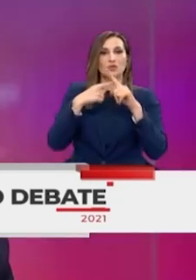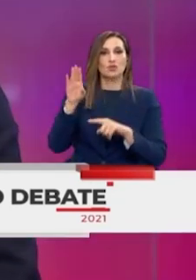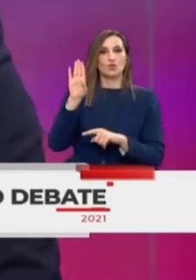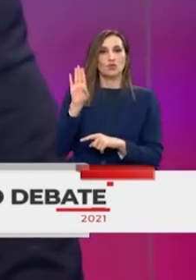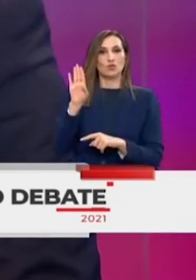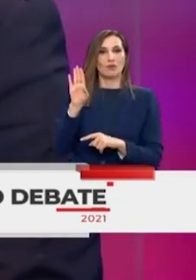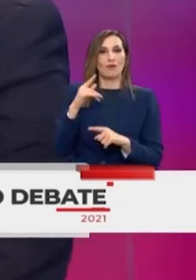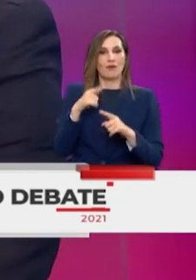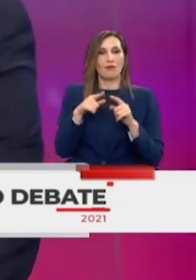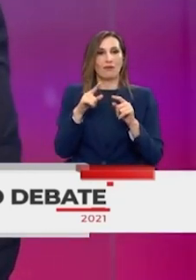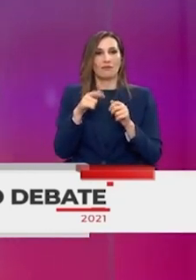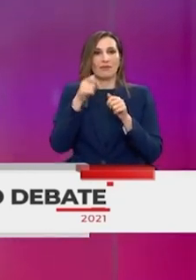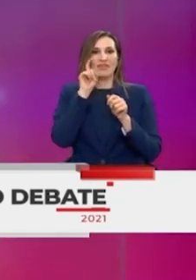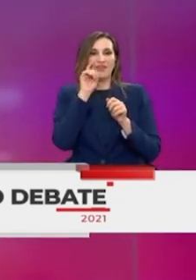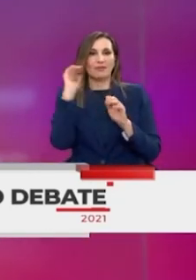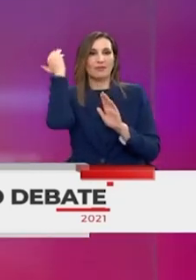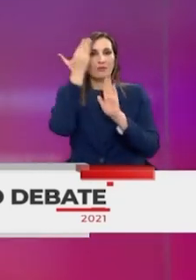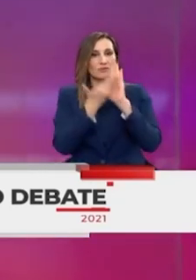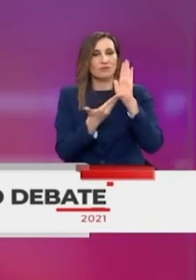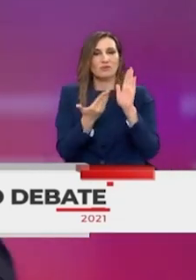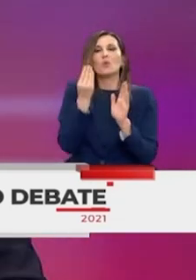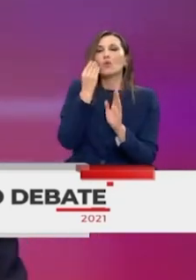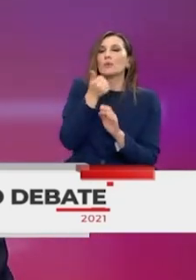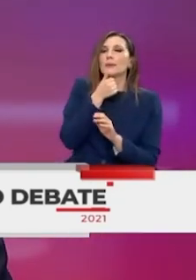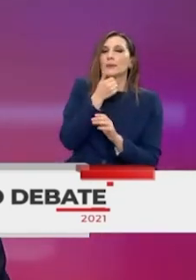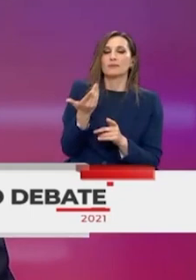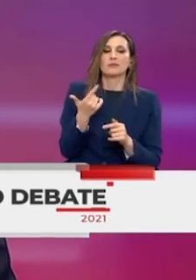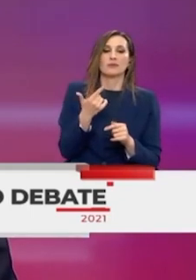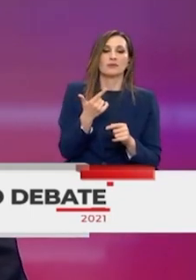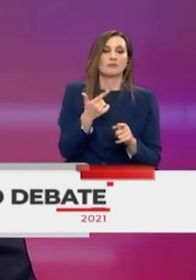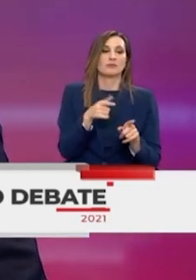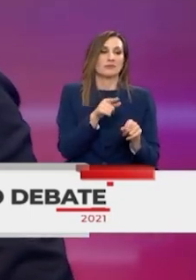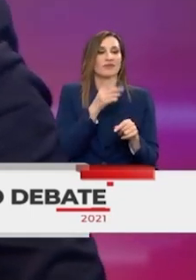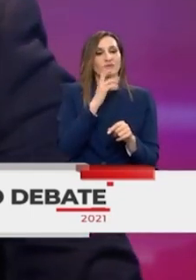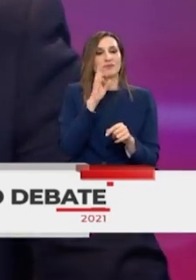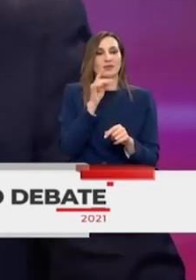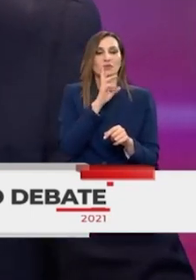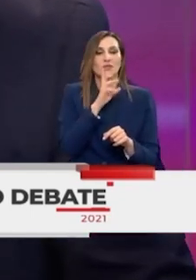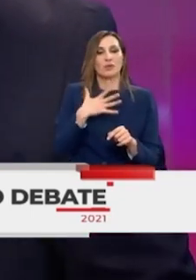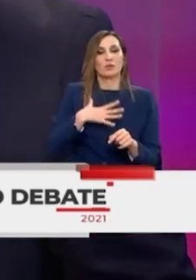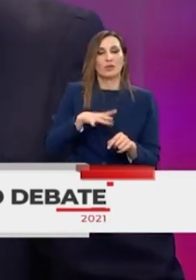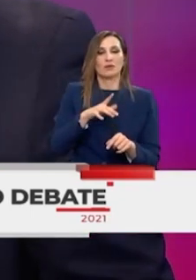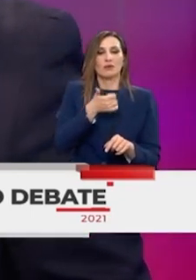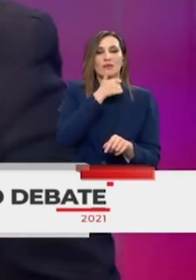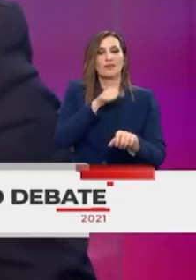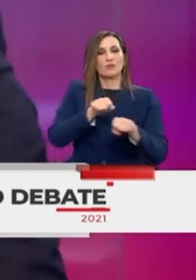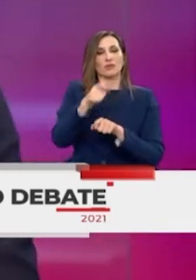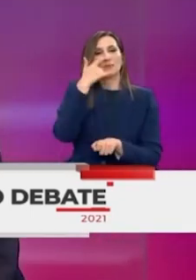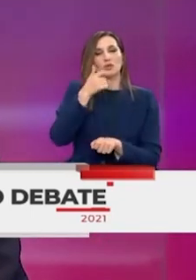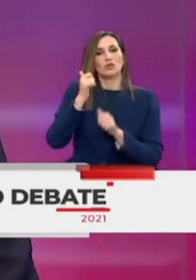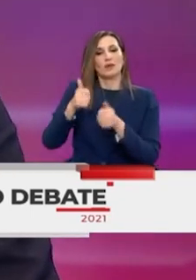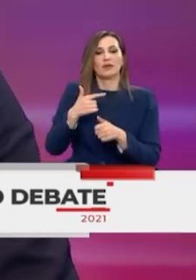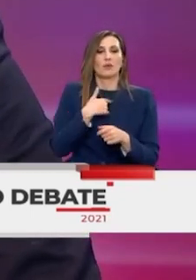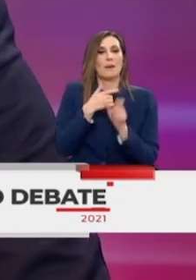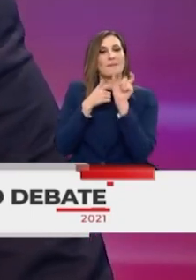que jurou defender? Olha, Pedro, eu vou ser claro e aproveito para responder também ao que a minha adversária disse, que eu queria a ditadura das pessoas de bem, e é verdade. Sabe que eu